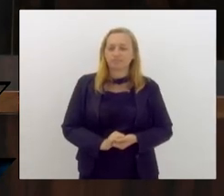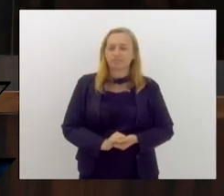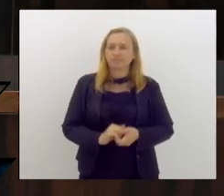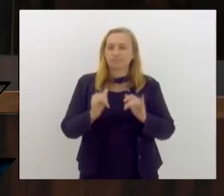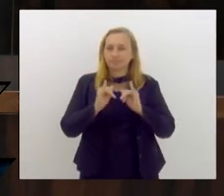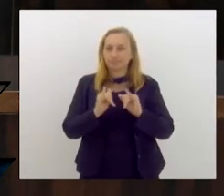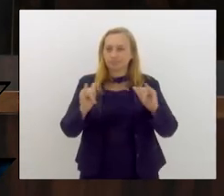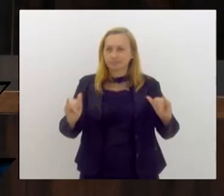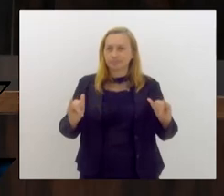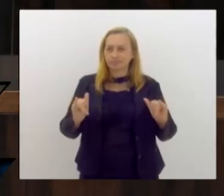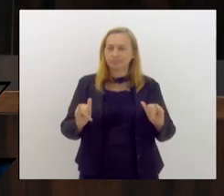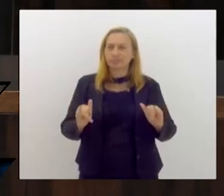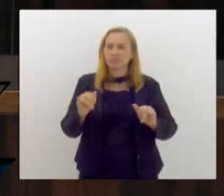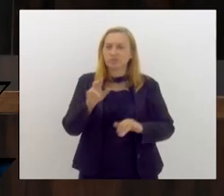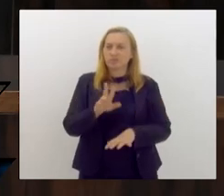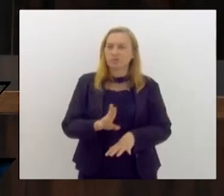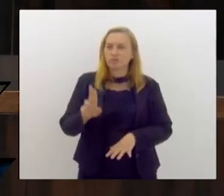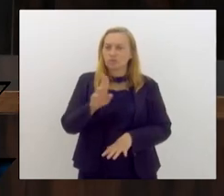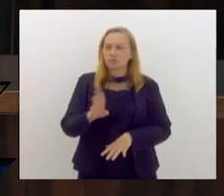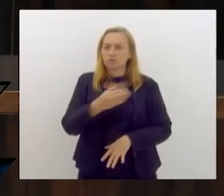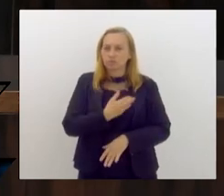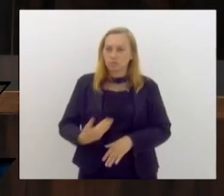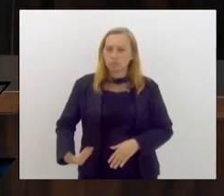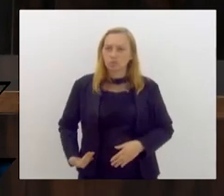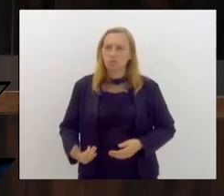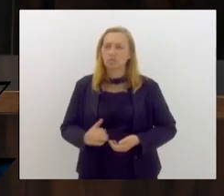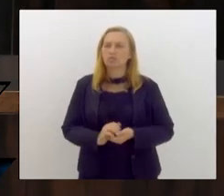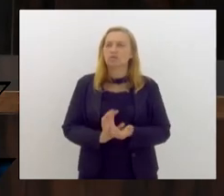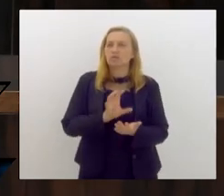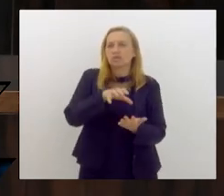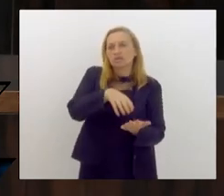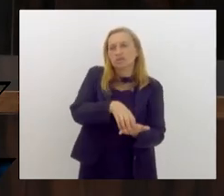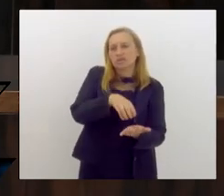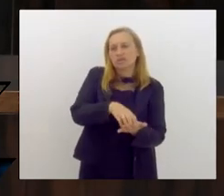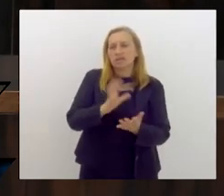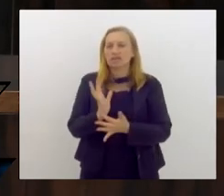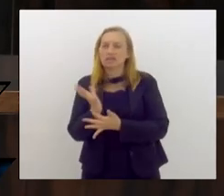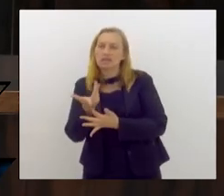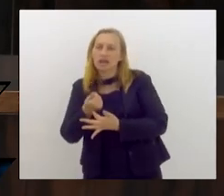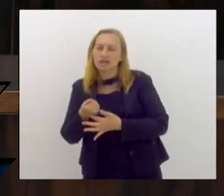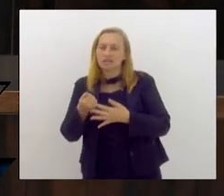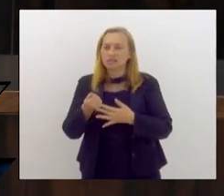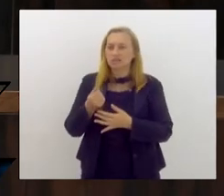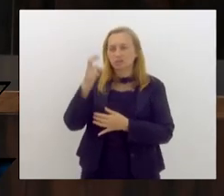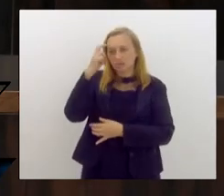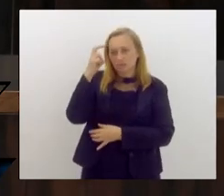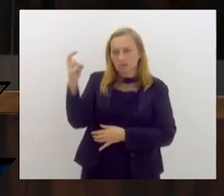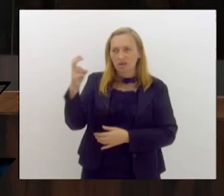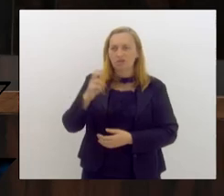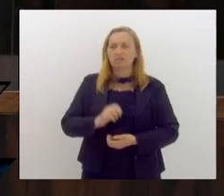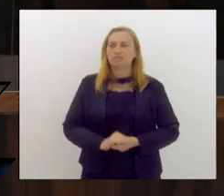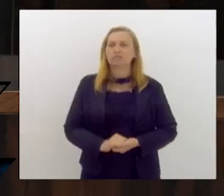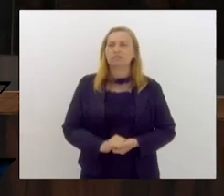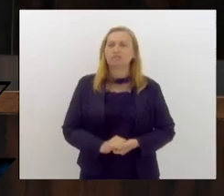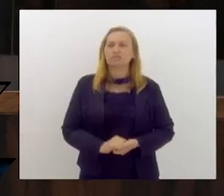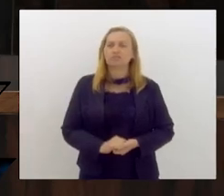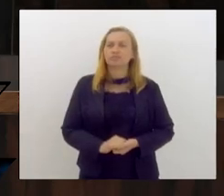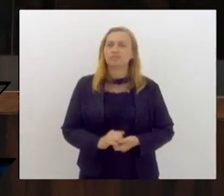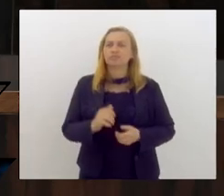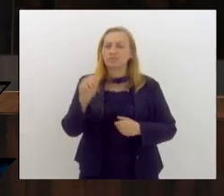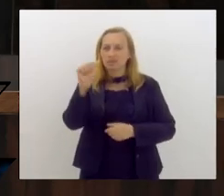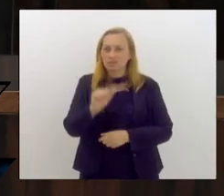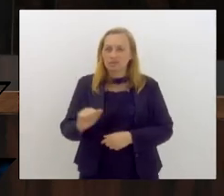declara utilidade pública no Centro de Arte Cultural e